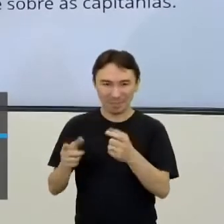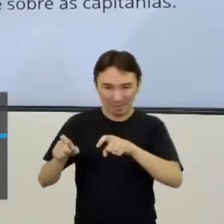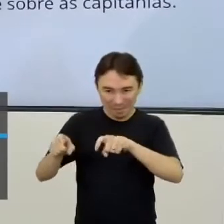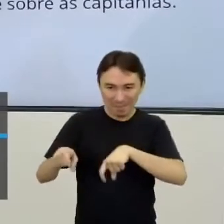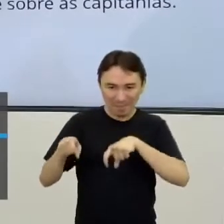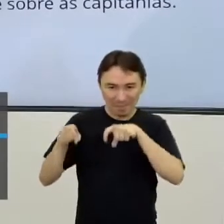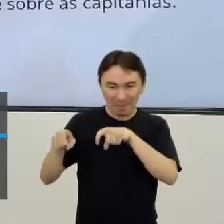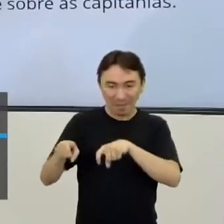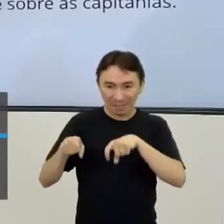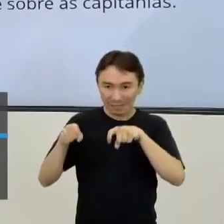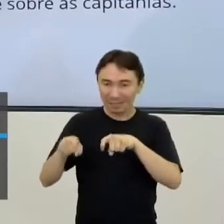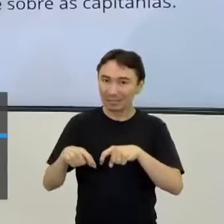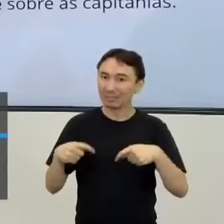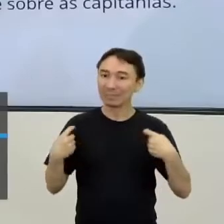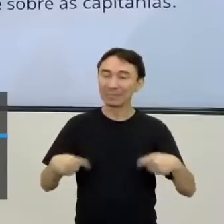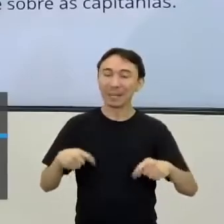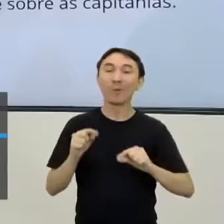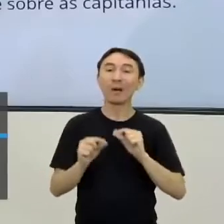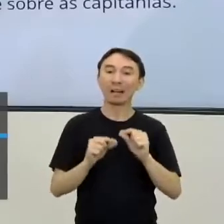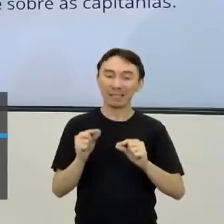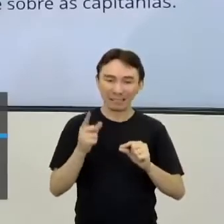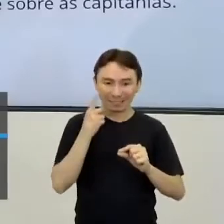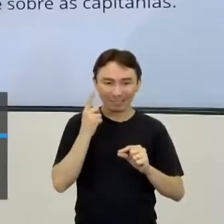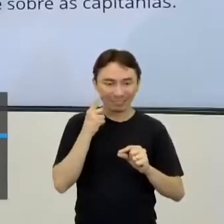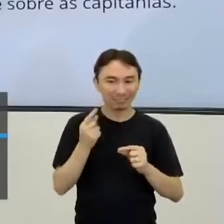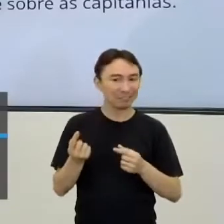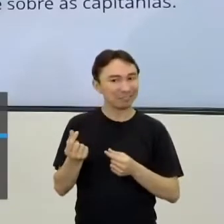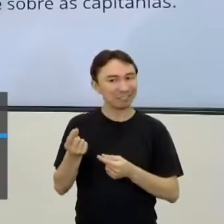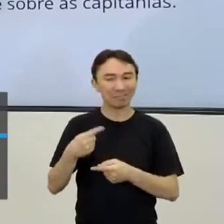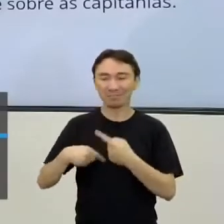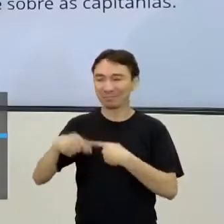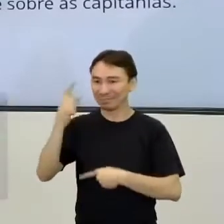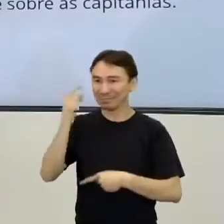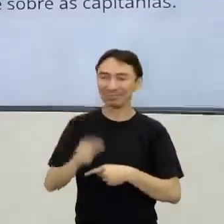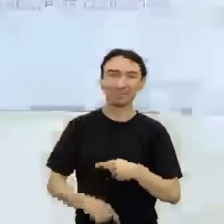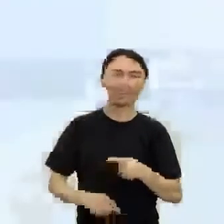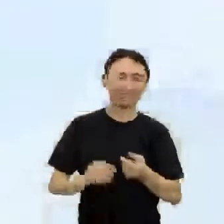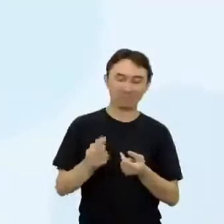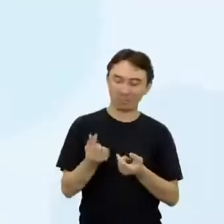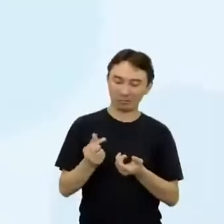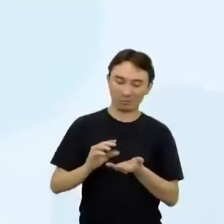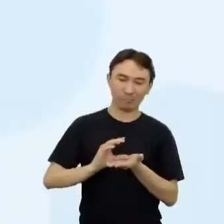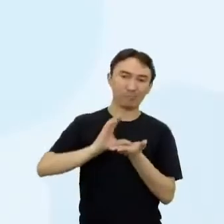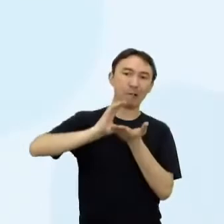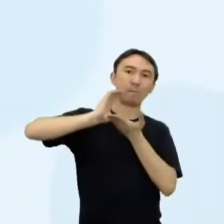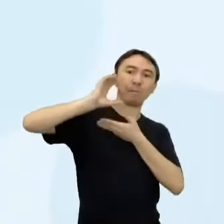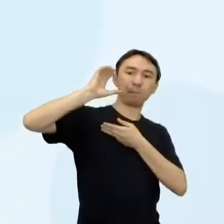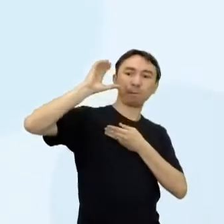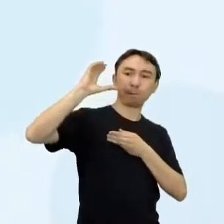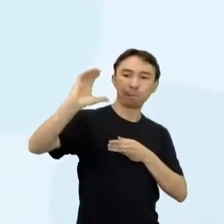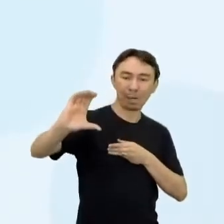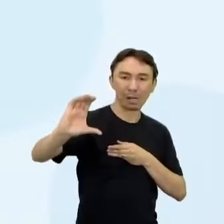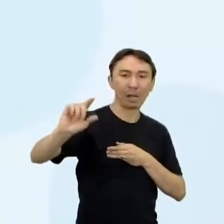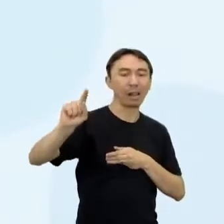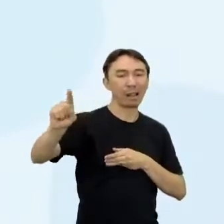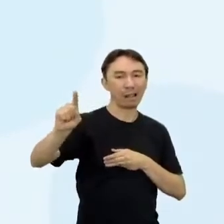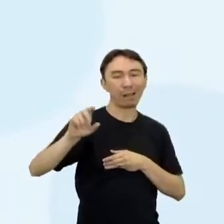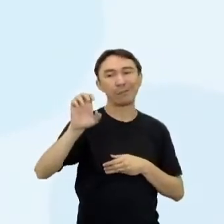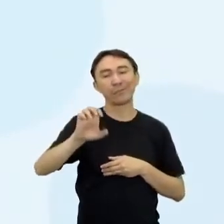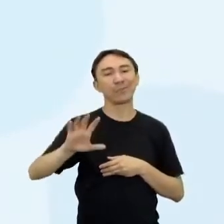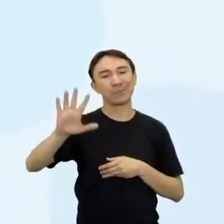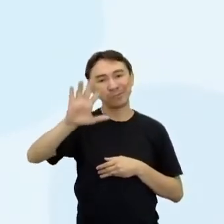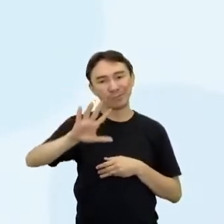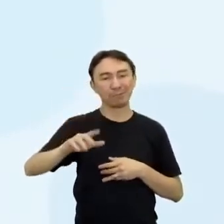para a coroa que está lá na Europa. Vamos voltar no texto? Outros problemas. Nossa, mais problema,